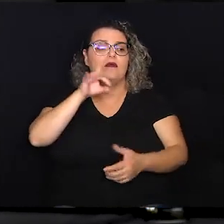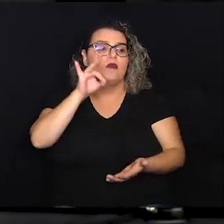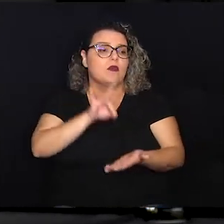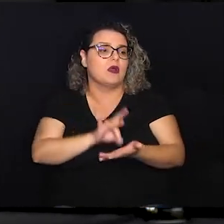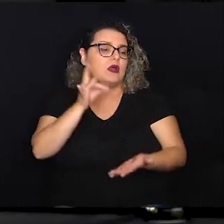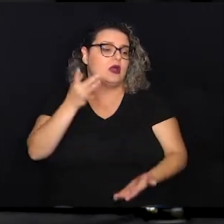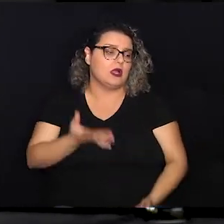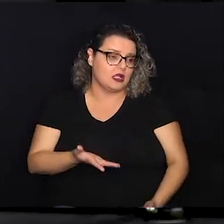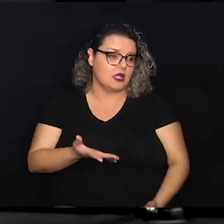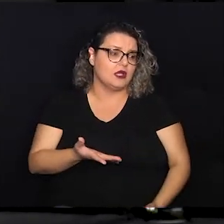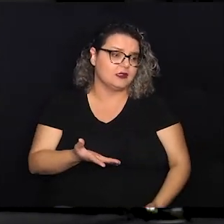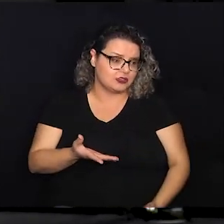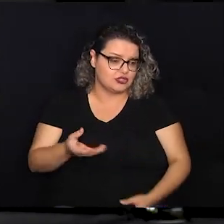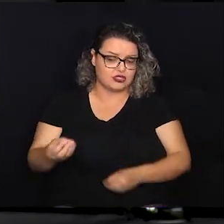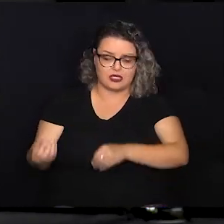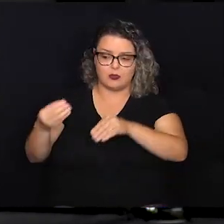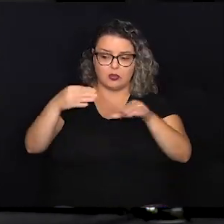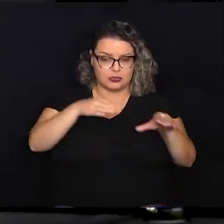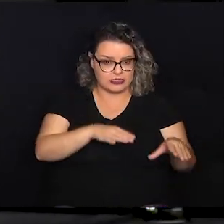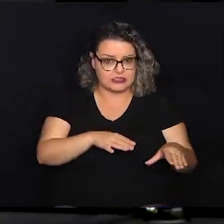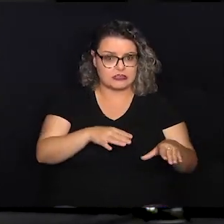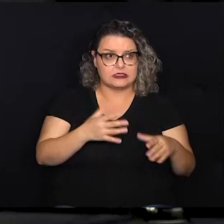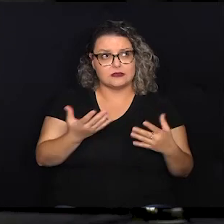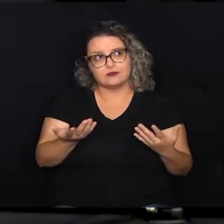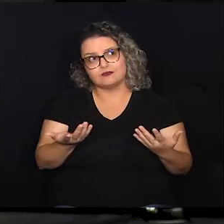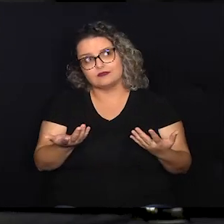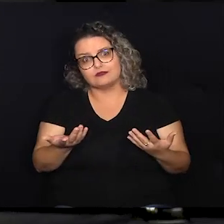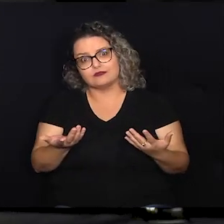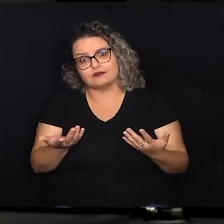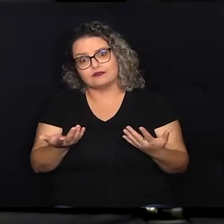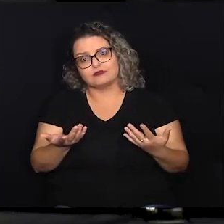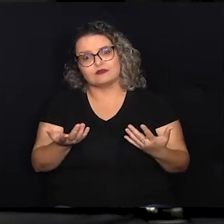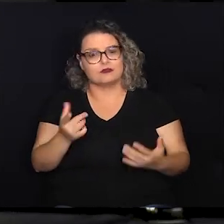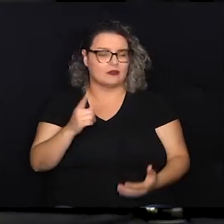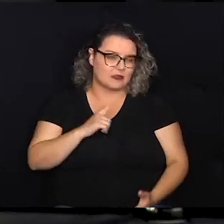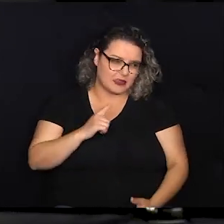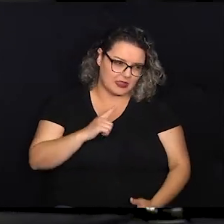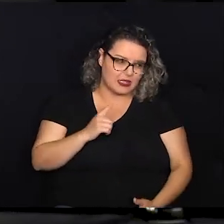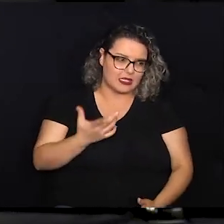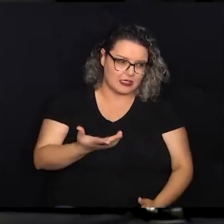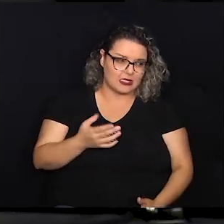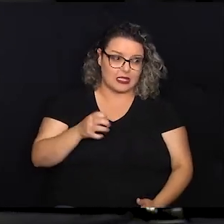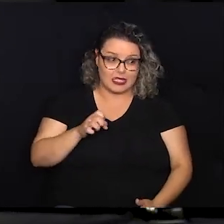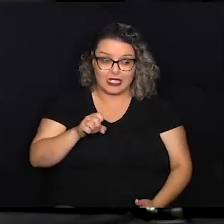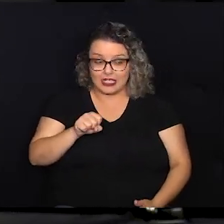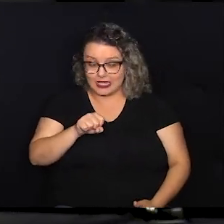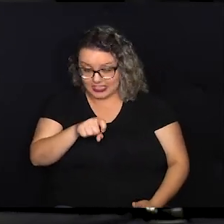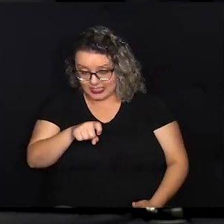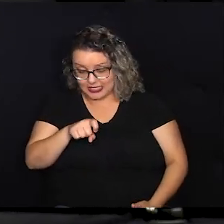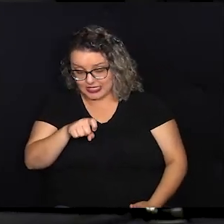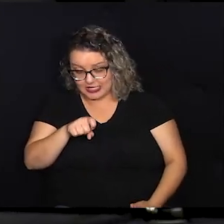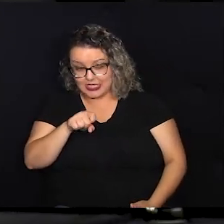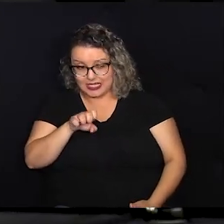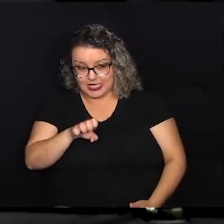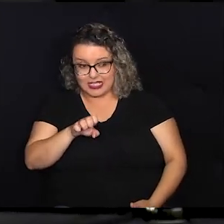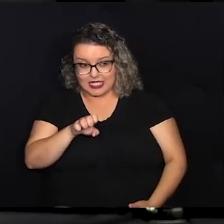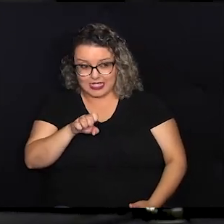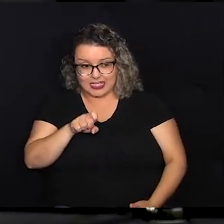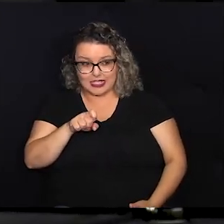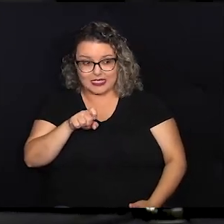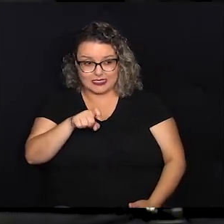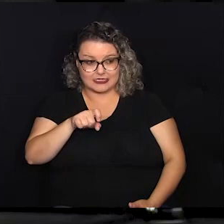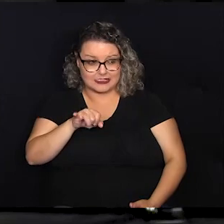aprender a viver nessa nova realidade e também a de repente ter